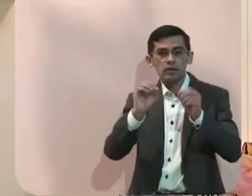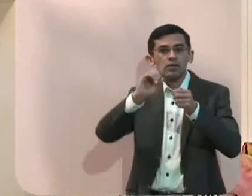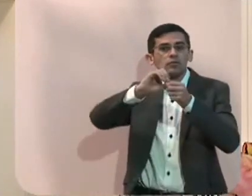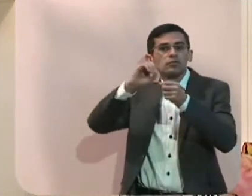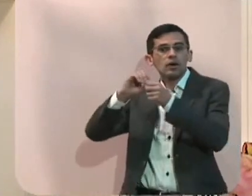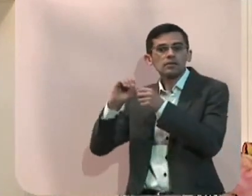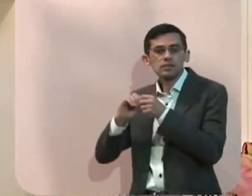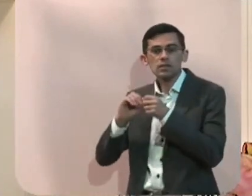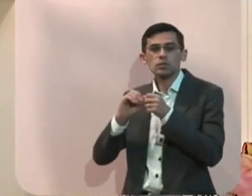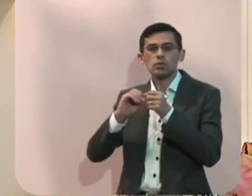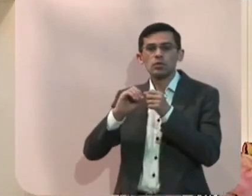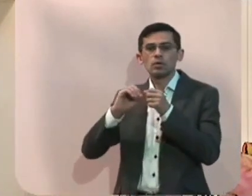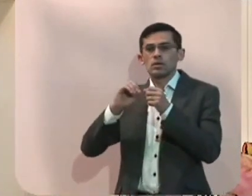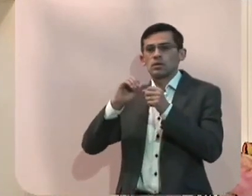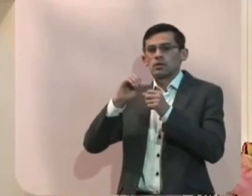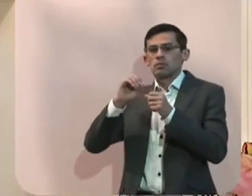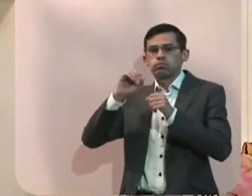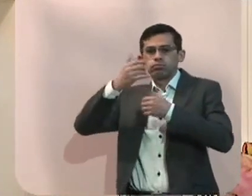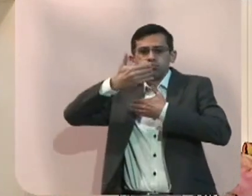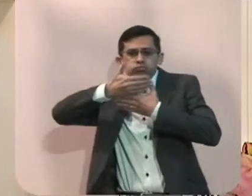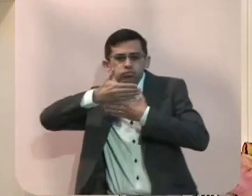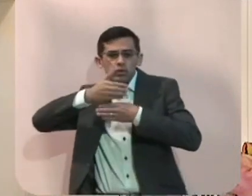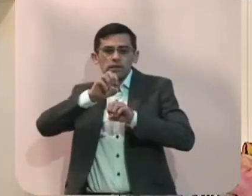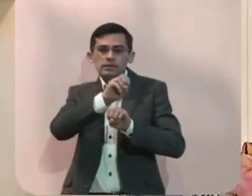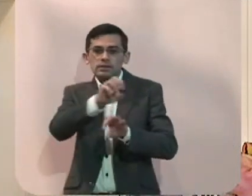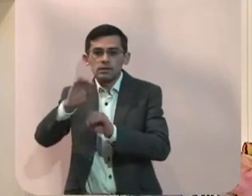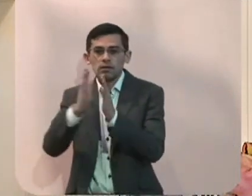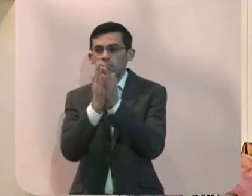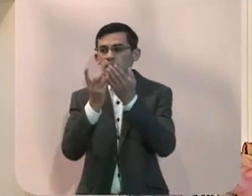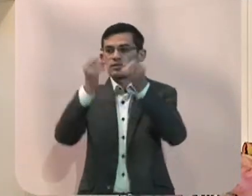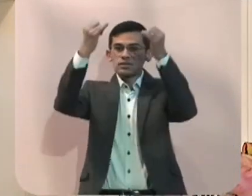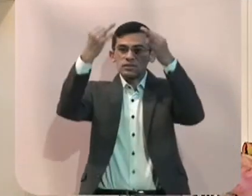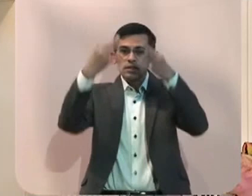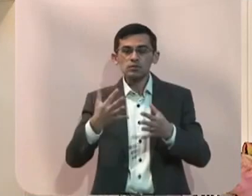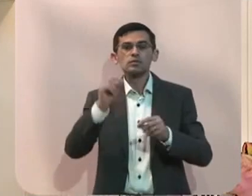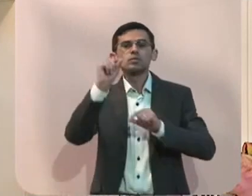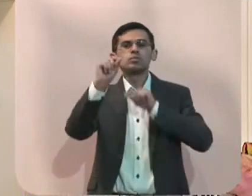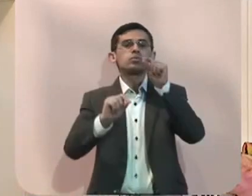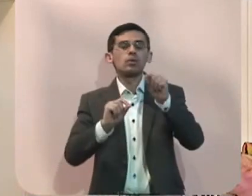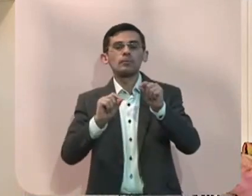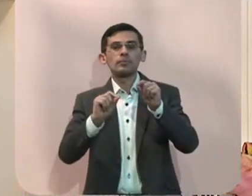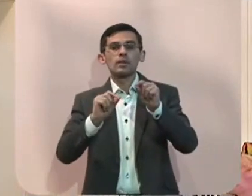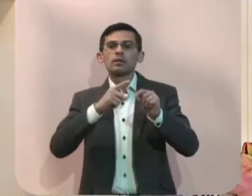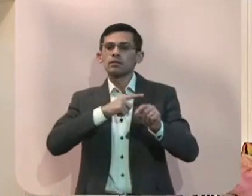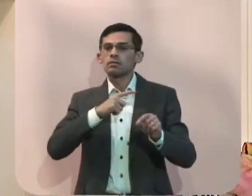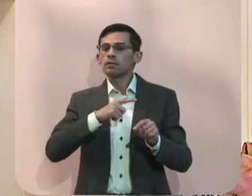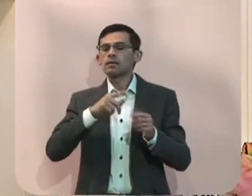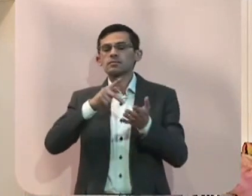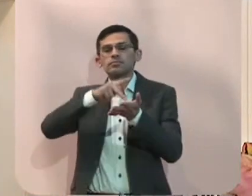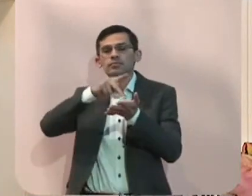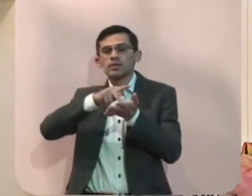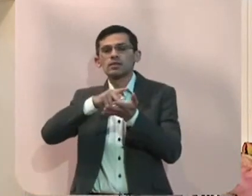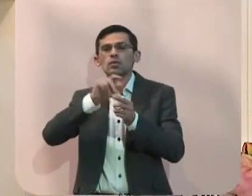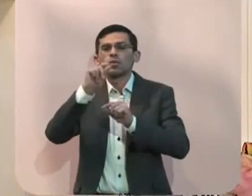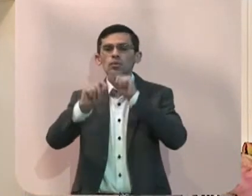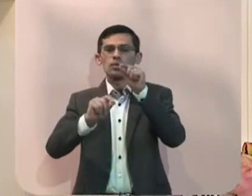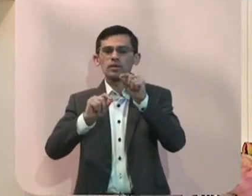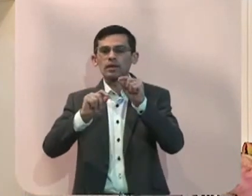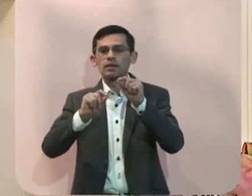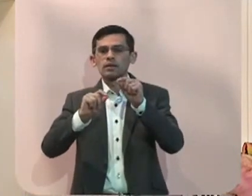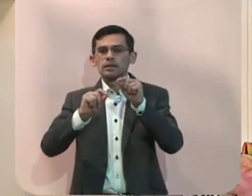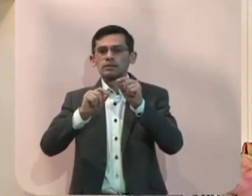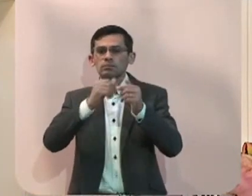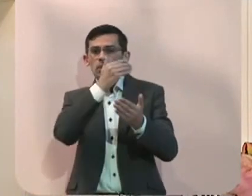estão fazendo lives, estão ensinando a Bíblia, etc., que está havendo